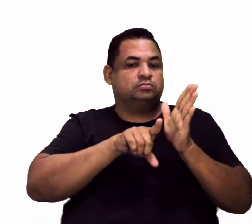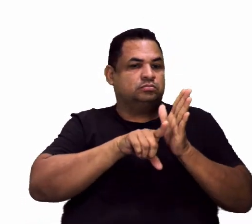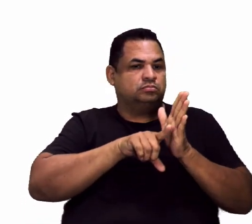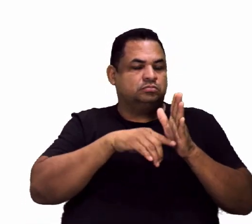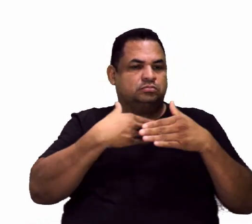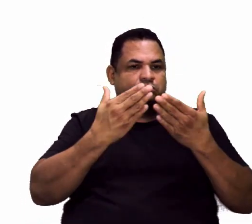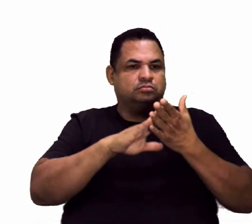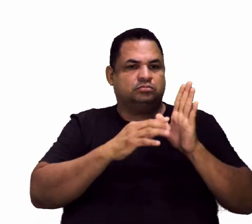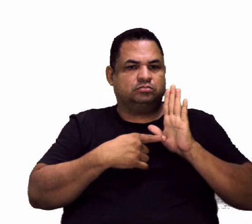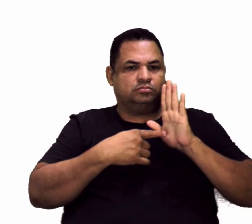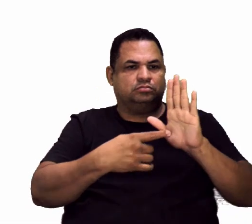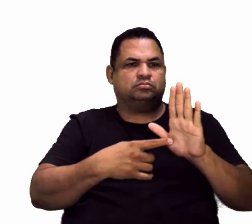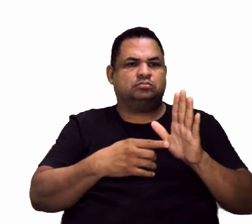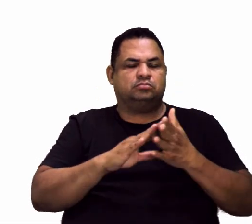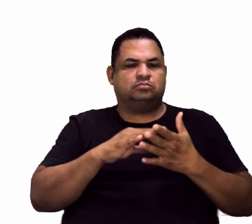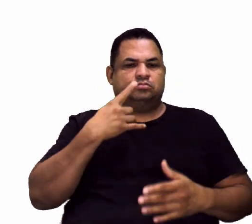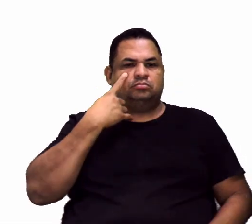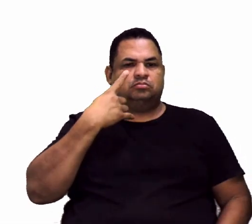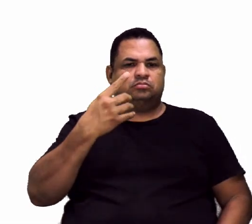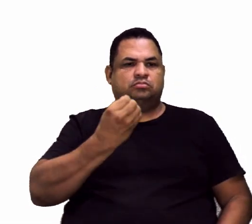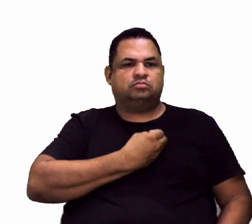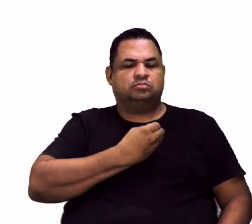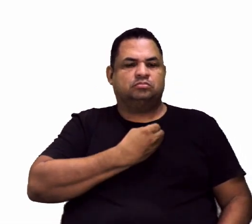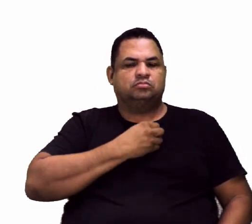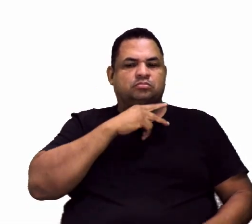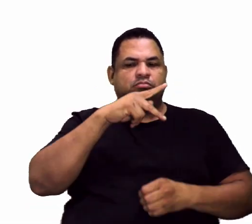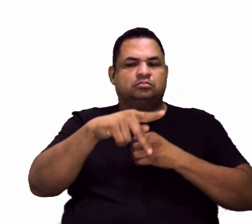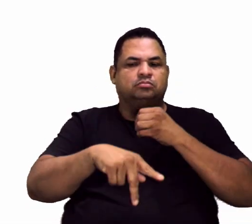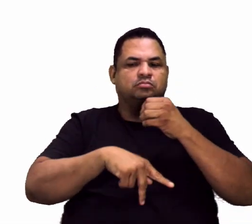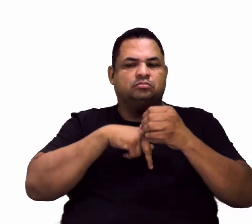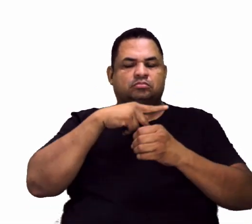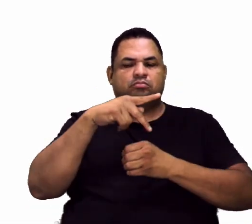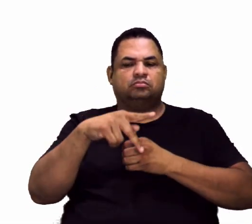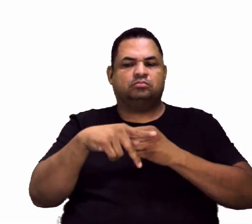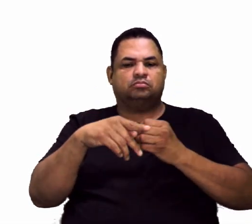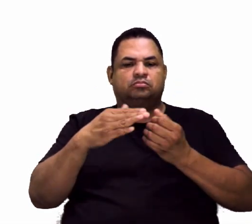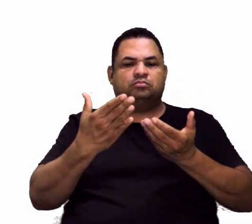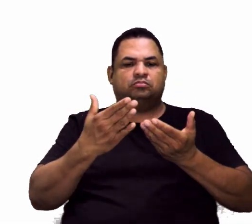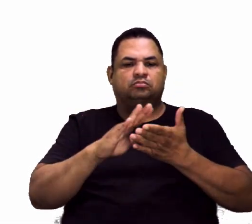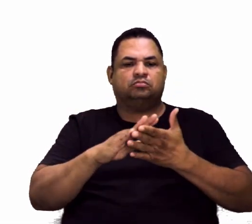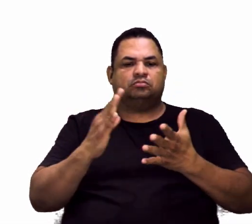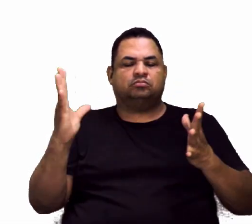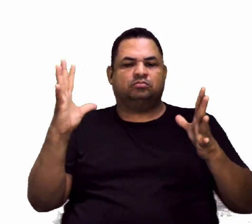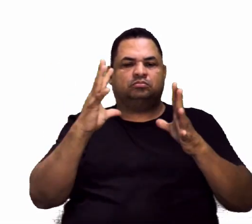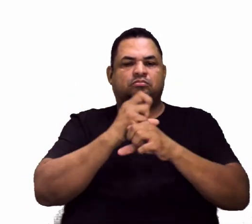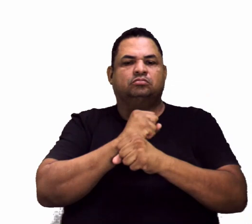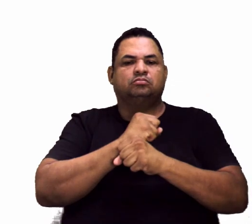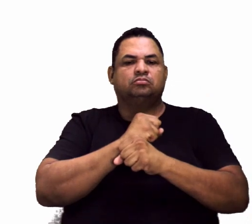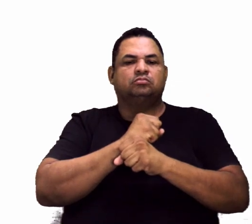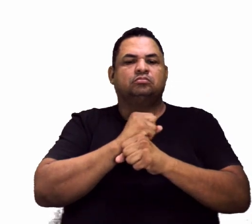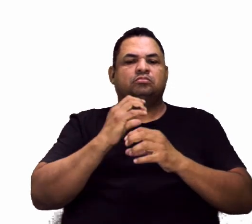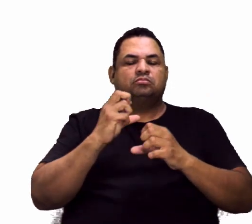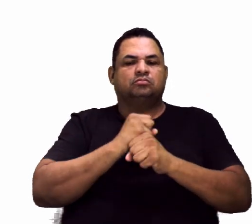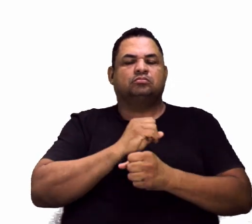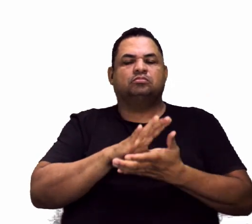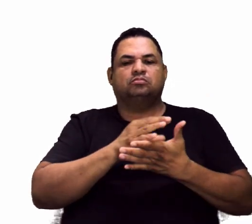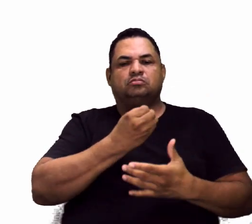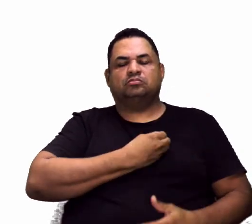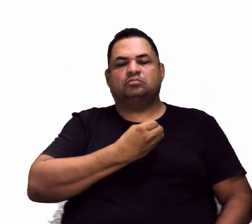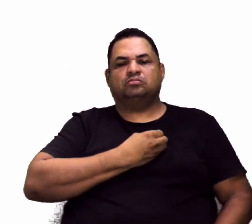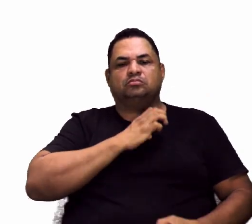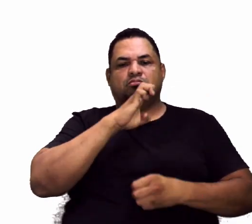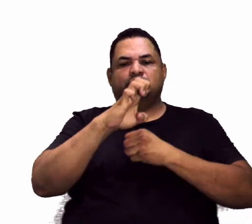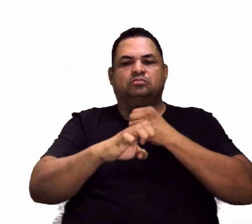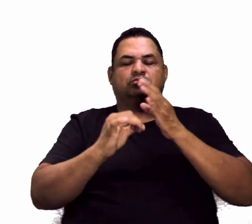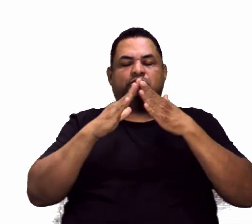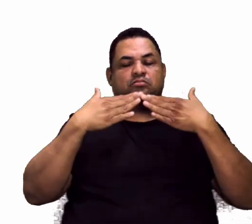que ele apresenta, olhar o número de prótons dele, então você calcularia o número de elétrons com